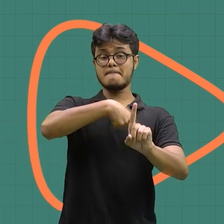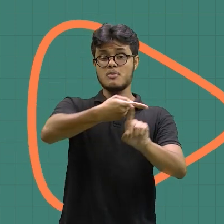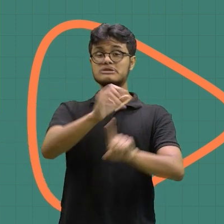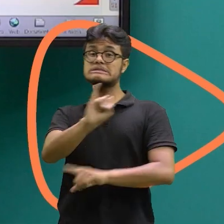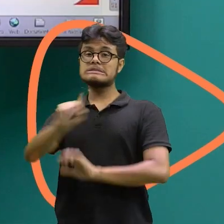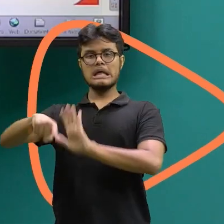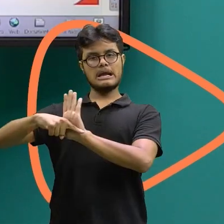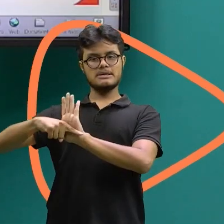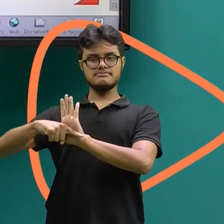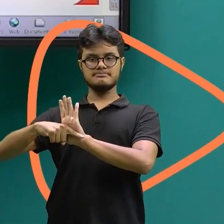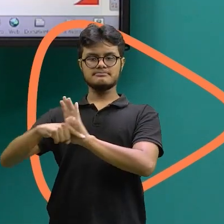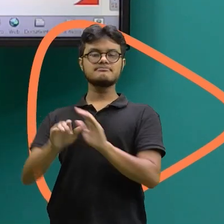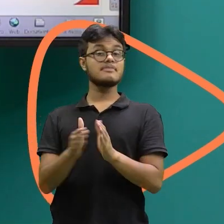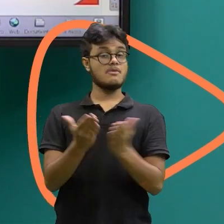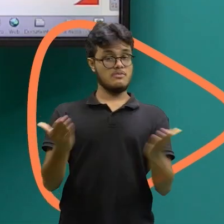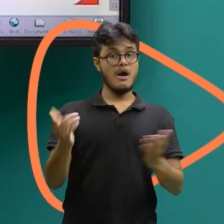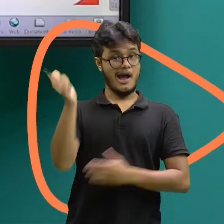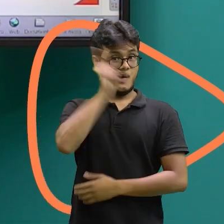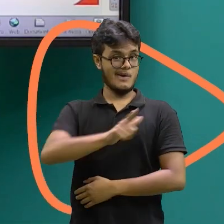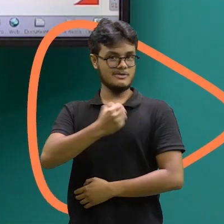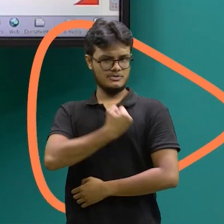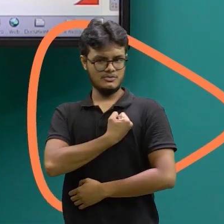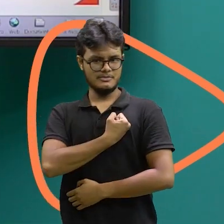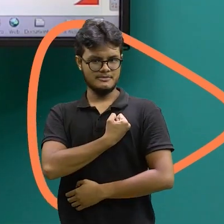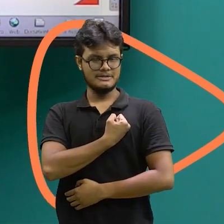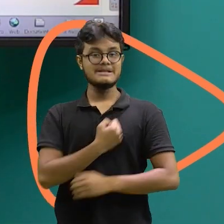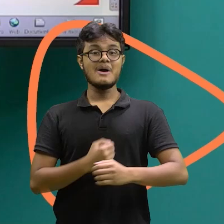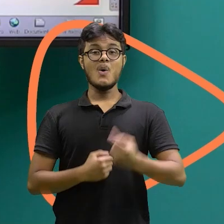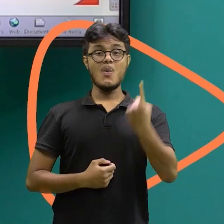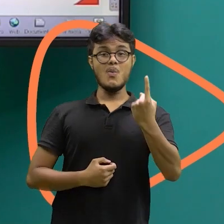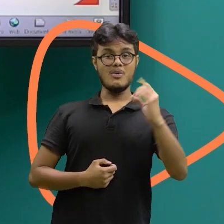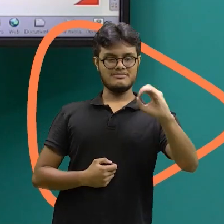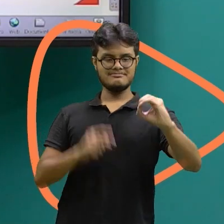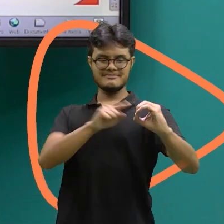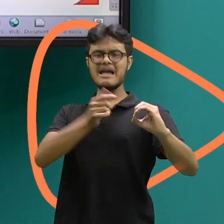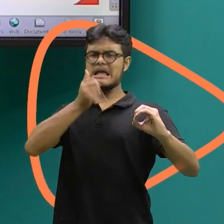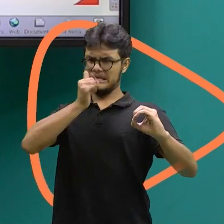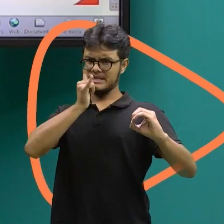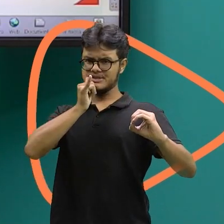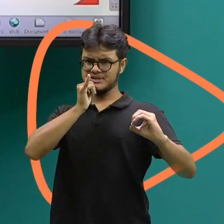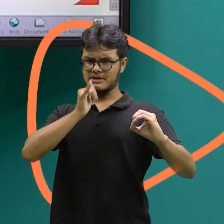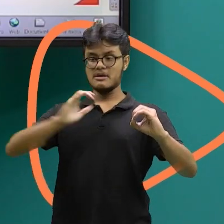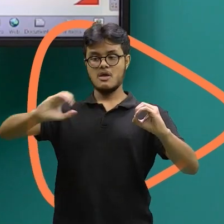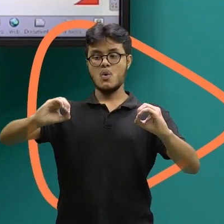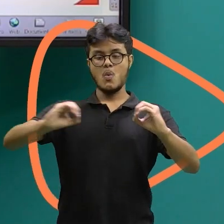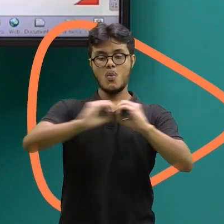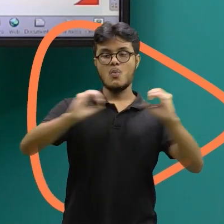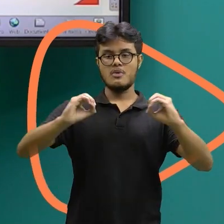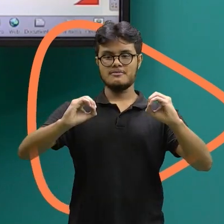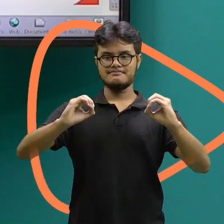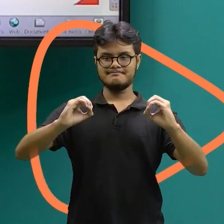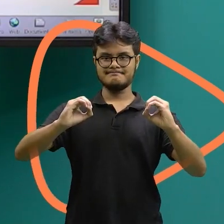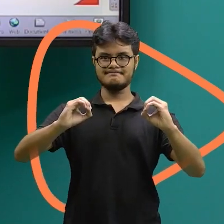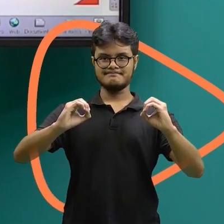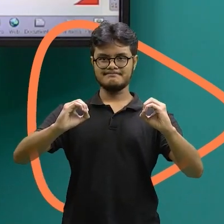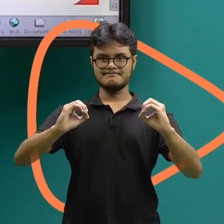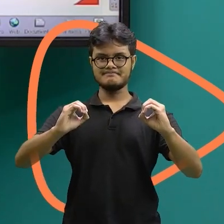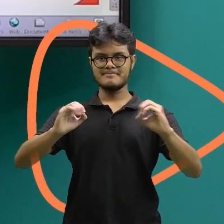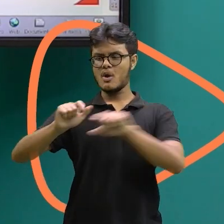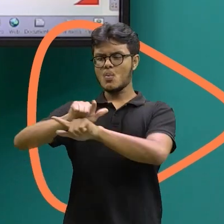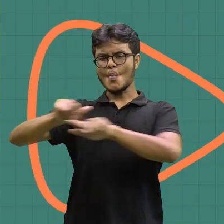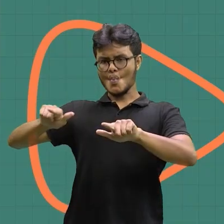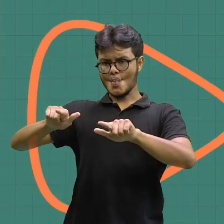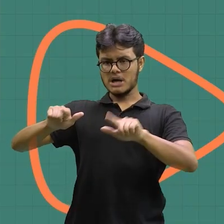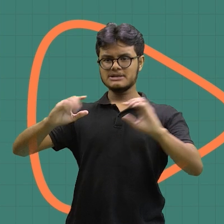essa equação. No caso do nosso problema, um está com carga e ele é tocado com corpos neutros, sem carga, com carga